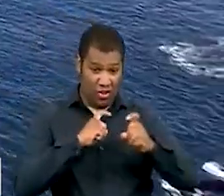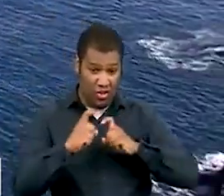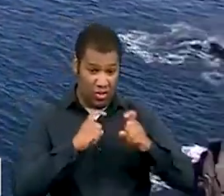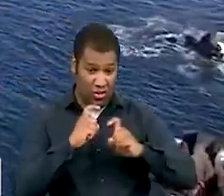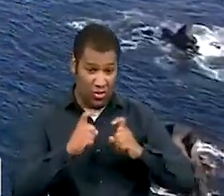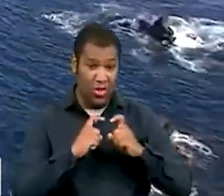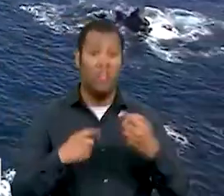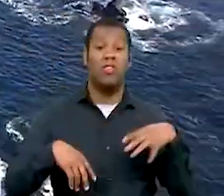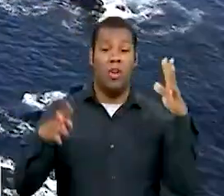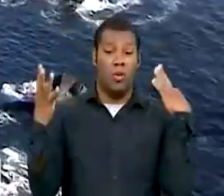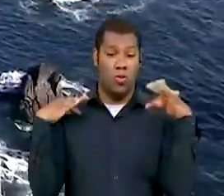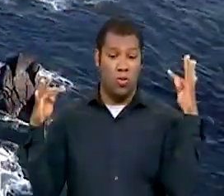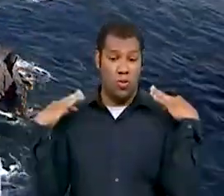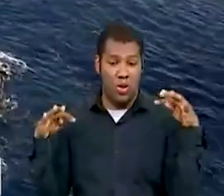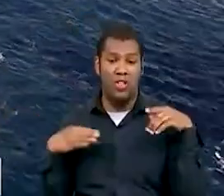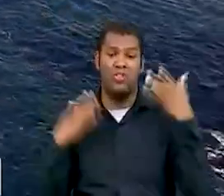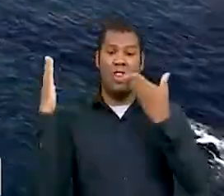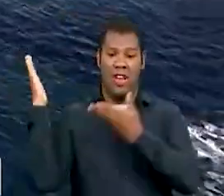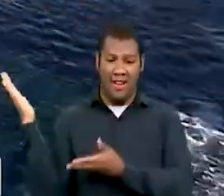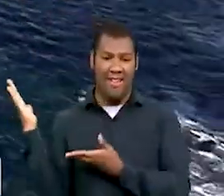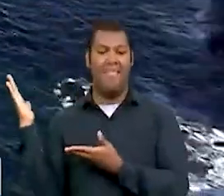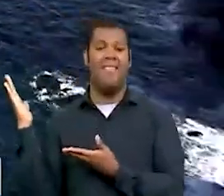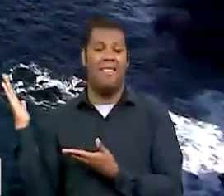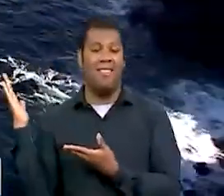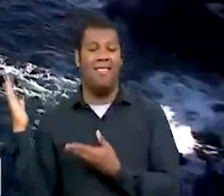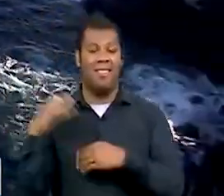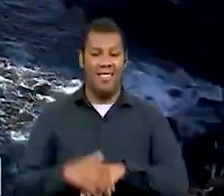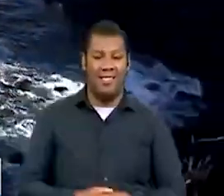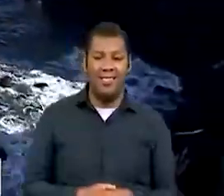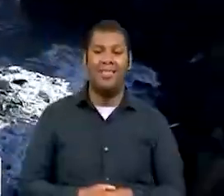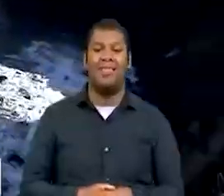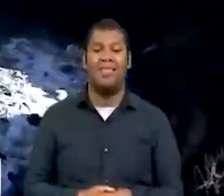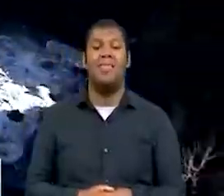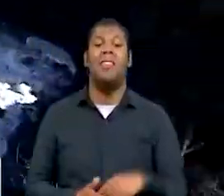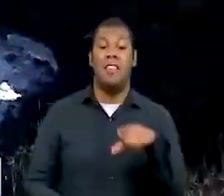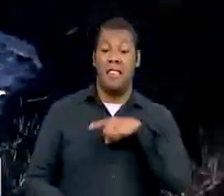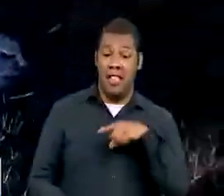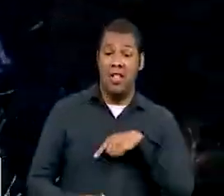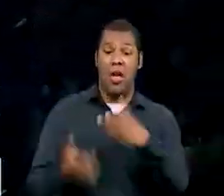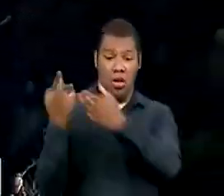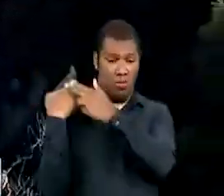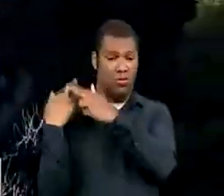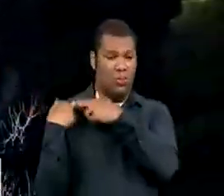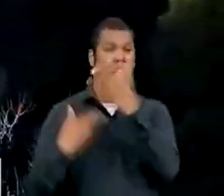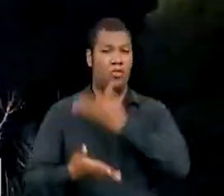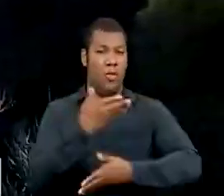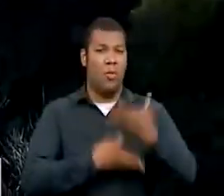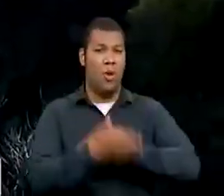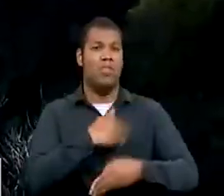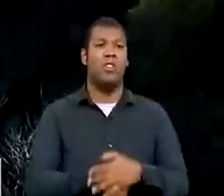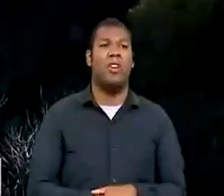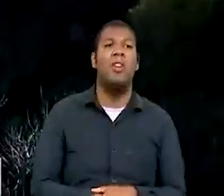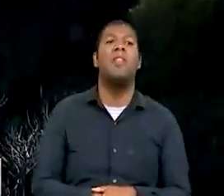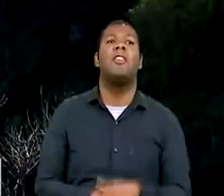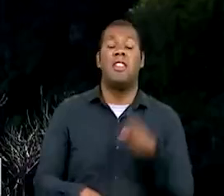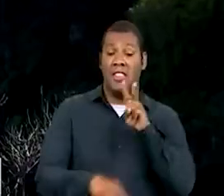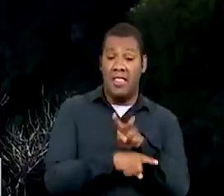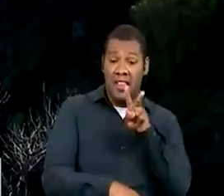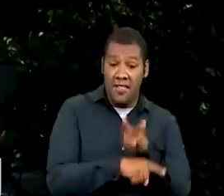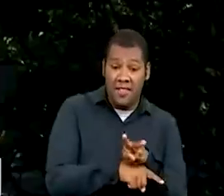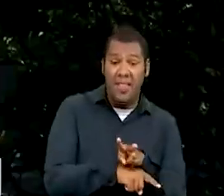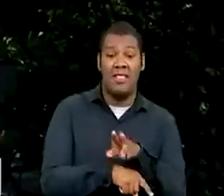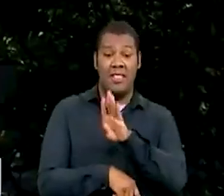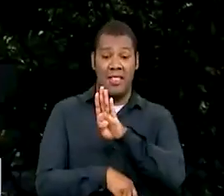e turística da Ilha de Fernando de Noronha. O compartilhamento de responsabilidades vai desde a defesa da